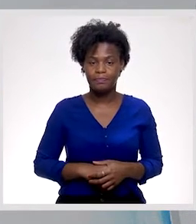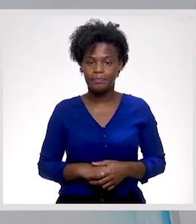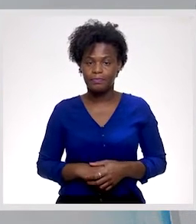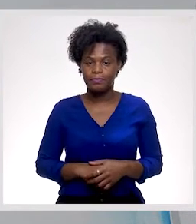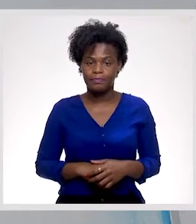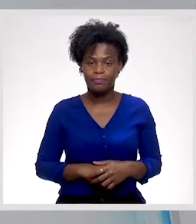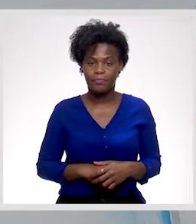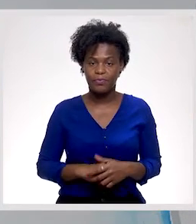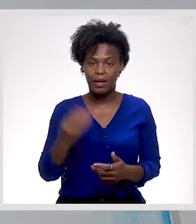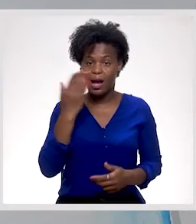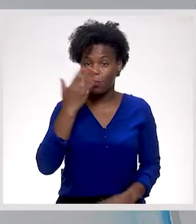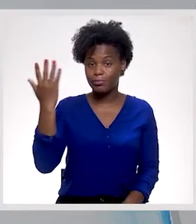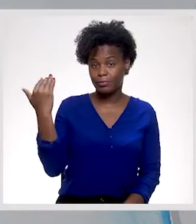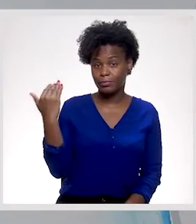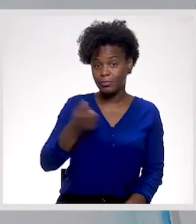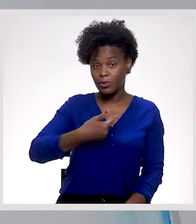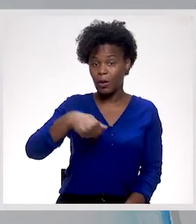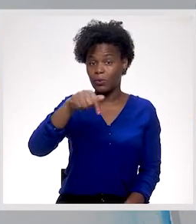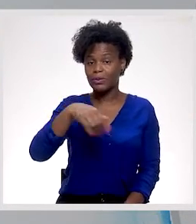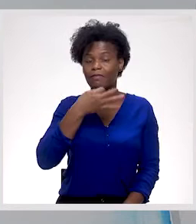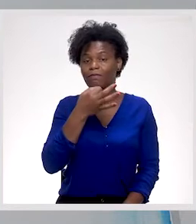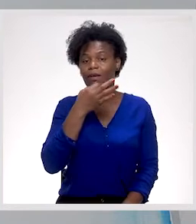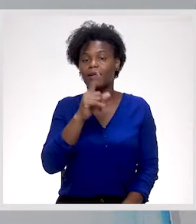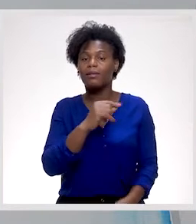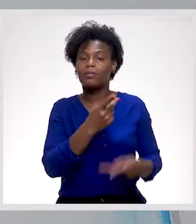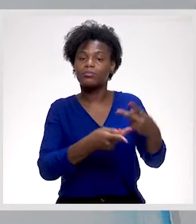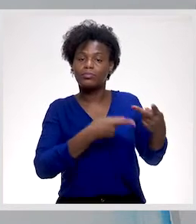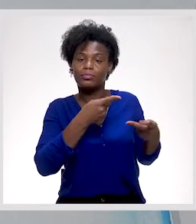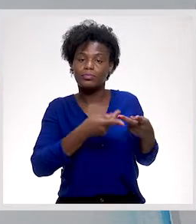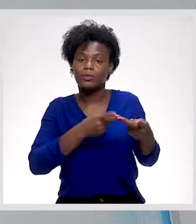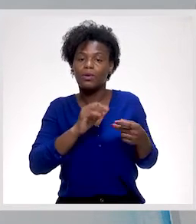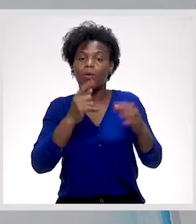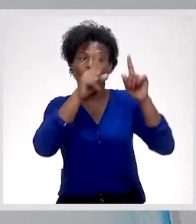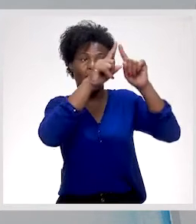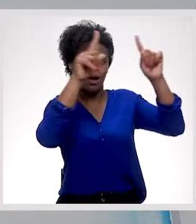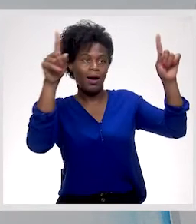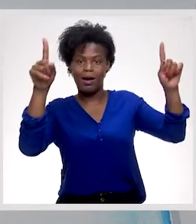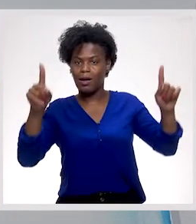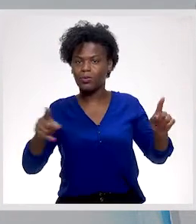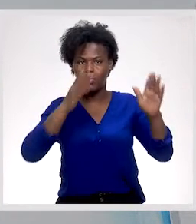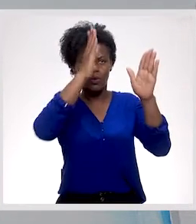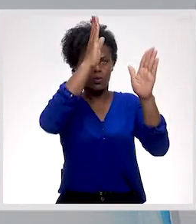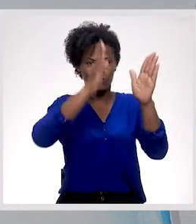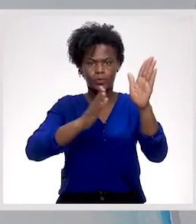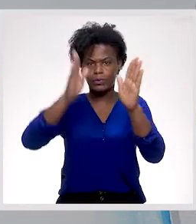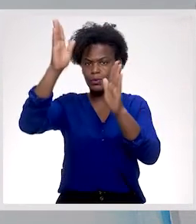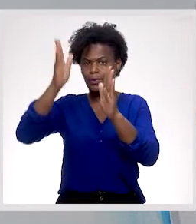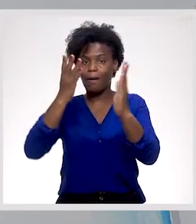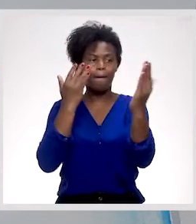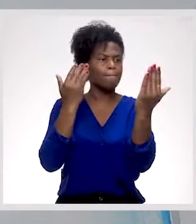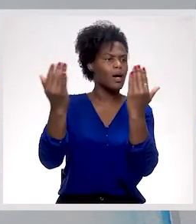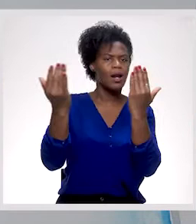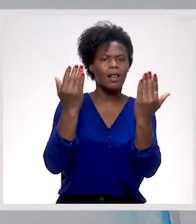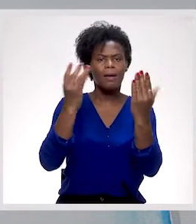aula anterior, nós falamos aqui e analisamos o quadro comparativo dos planetas